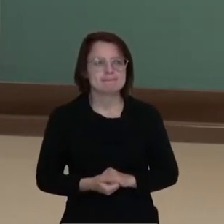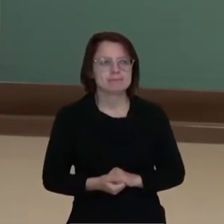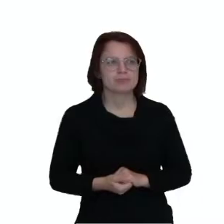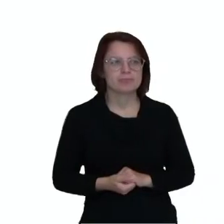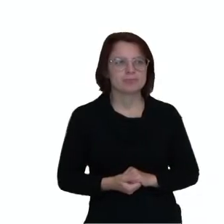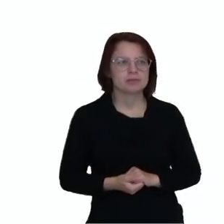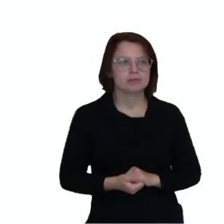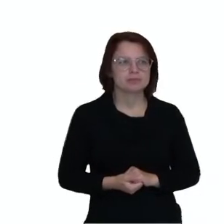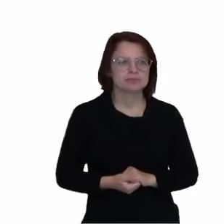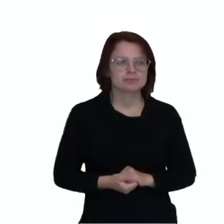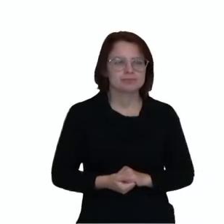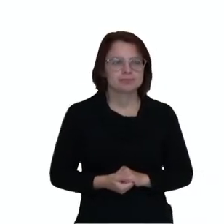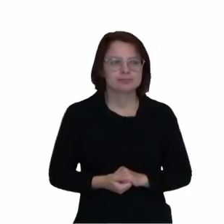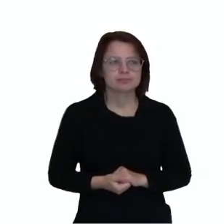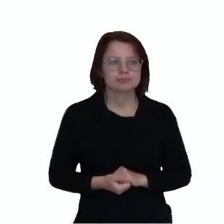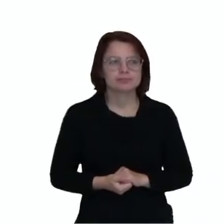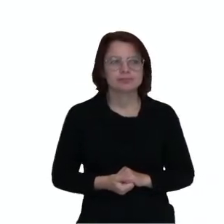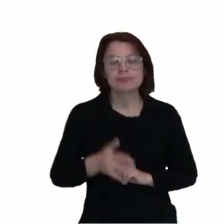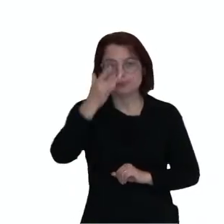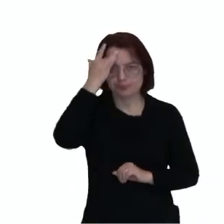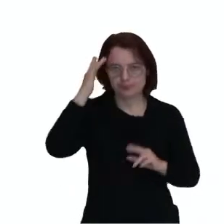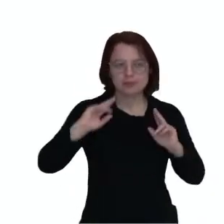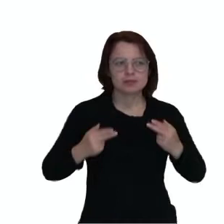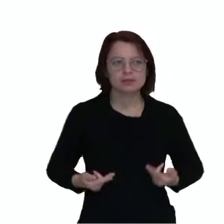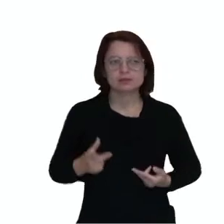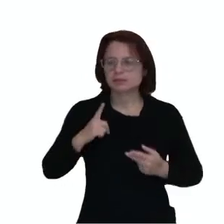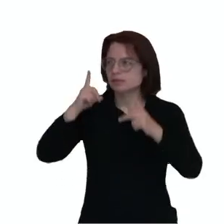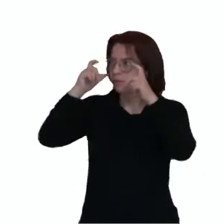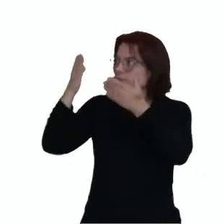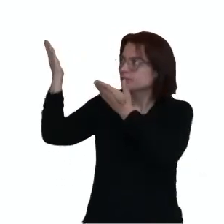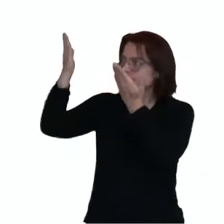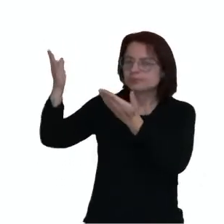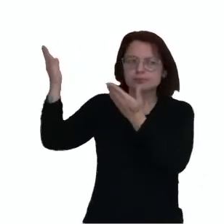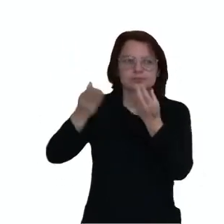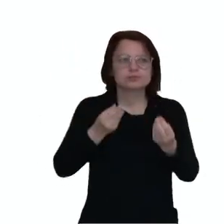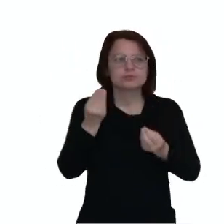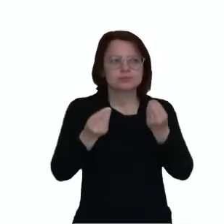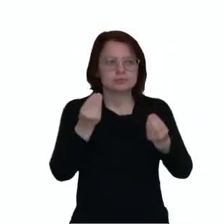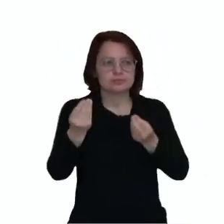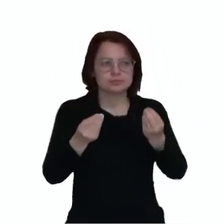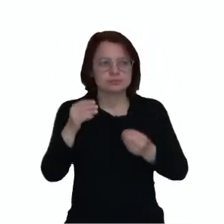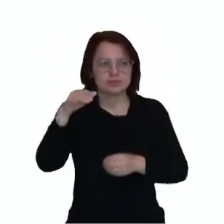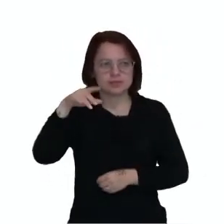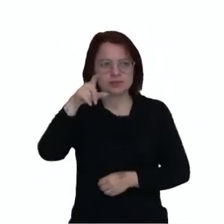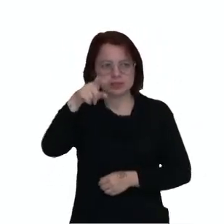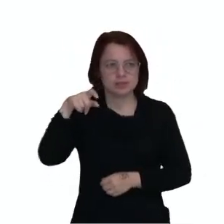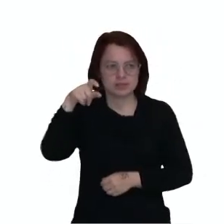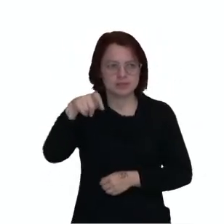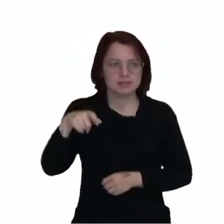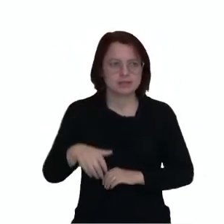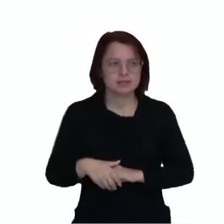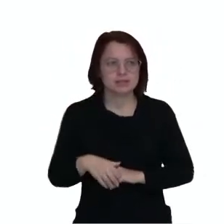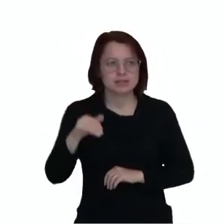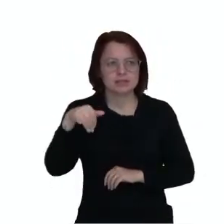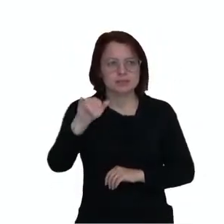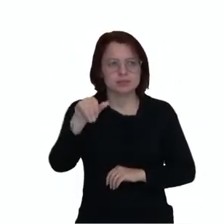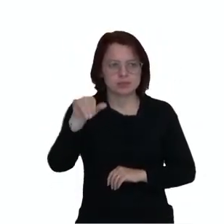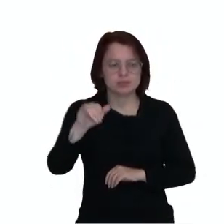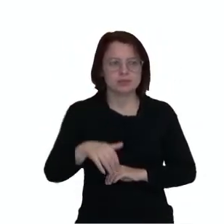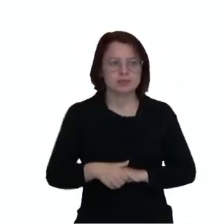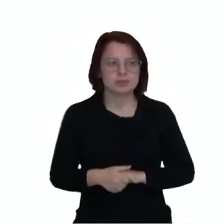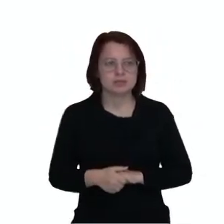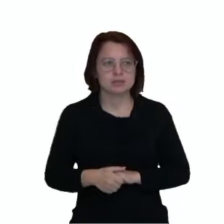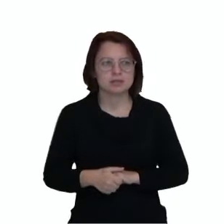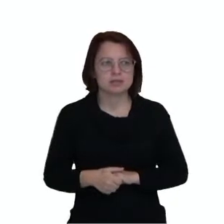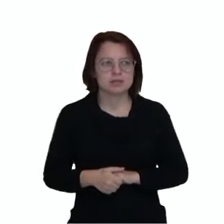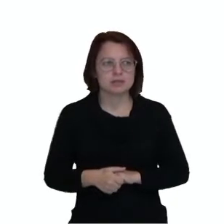Então, nos seres humanos, aqui está uma foto ampliada do cromossomo o X, olha, e o Y, porque ele